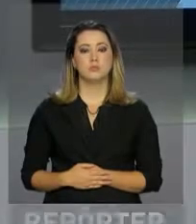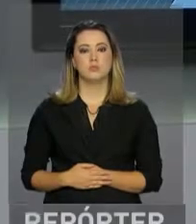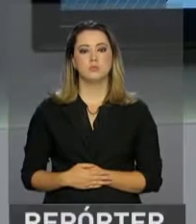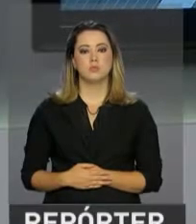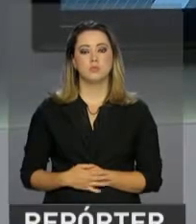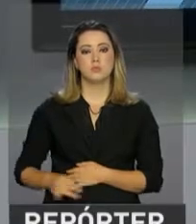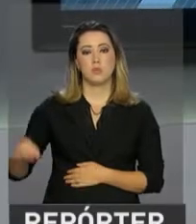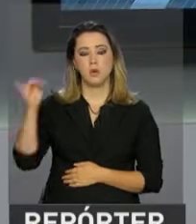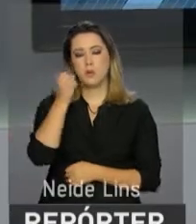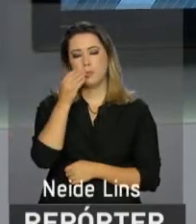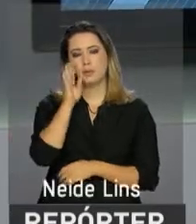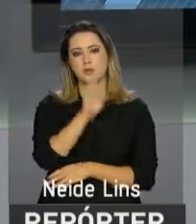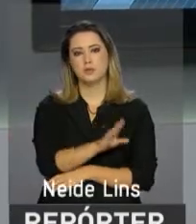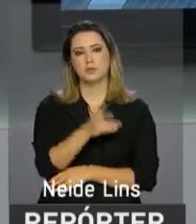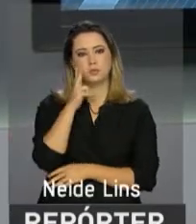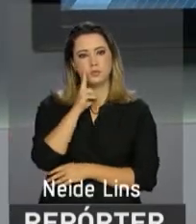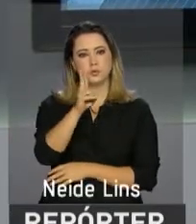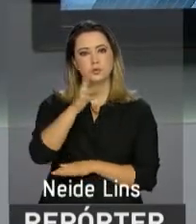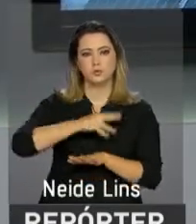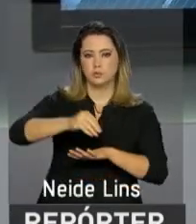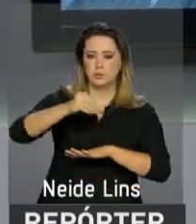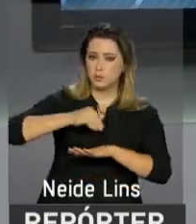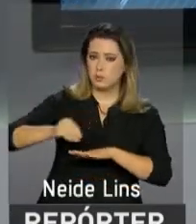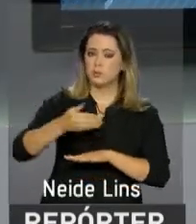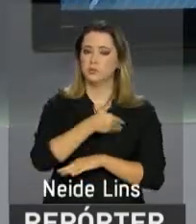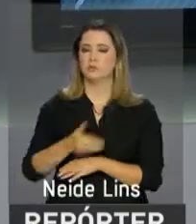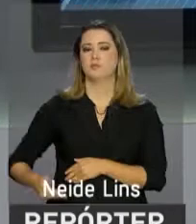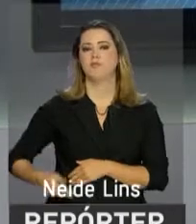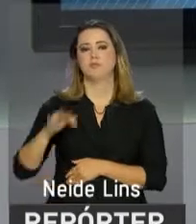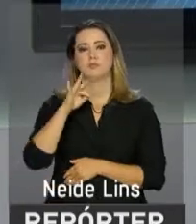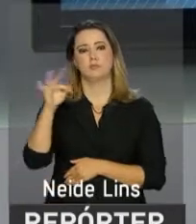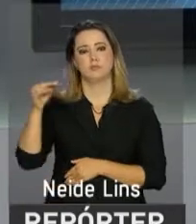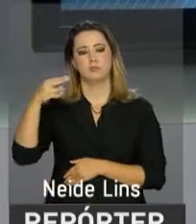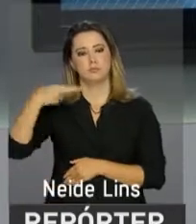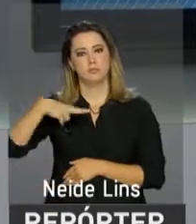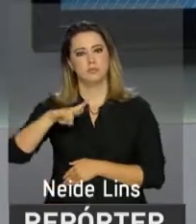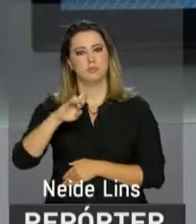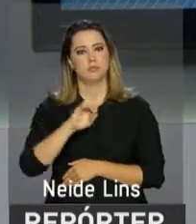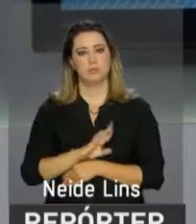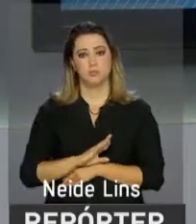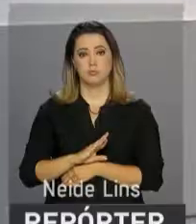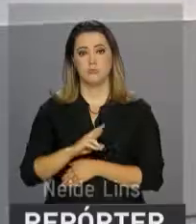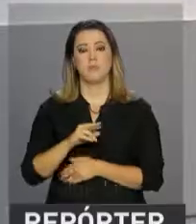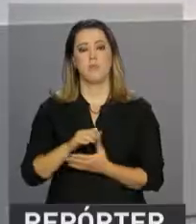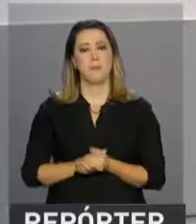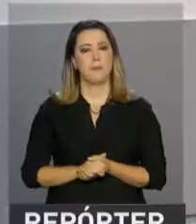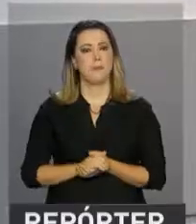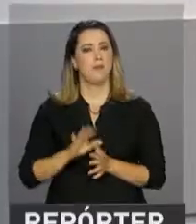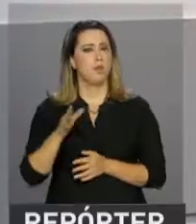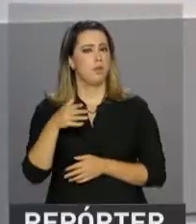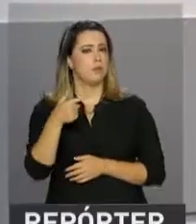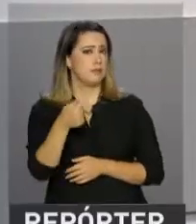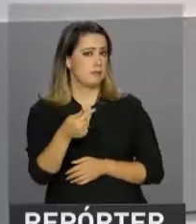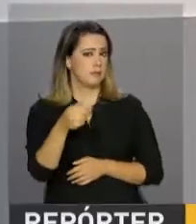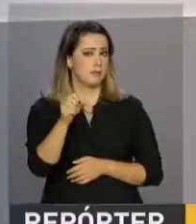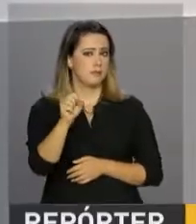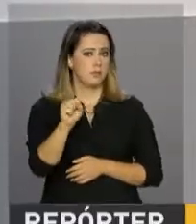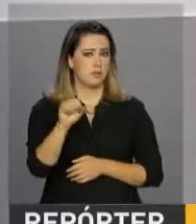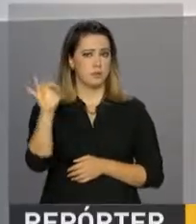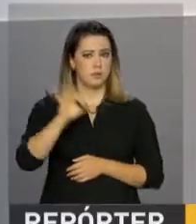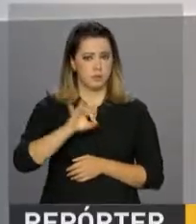olá boa tarde acompanha agora as notícias do governo federal aqui no repórter nbr cerca de 80 por